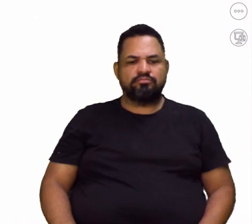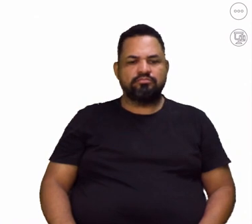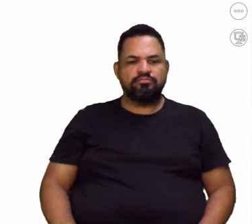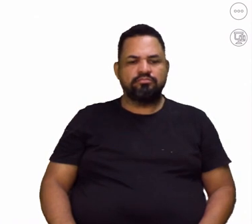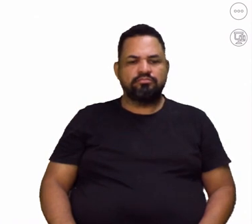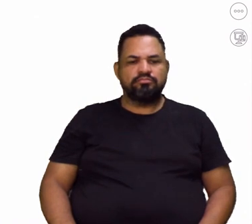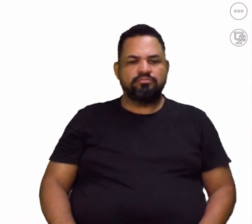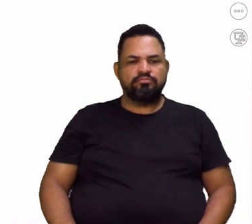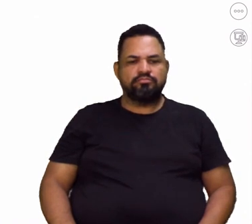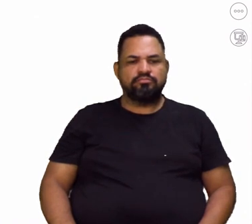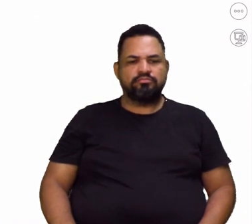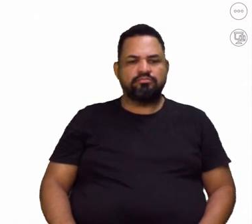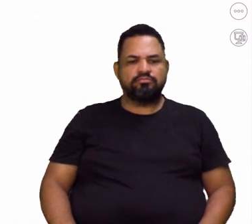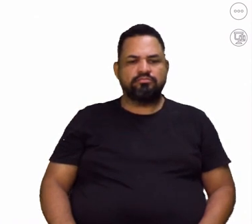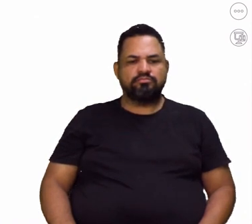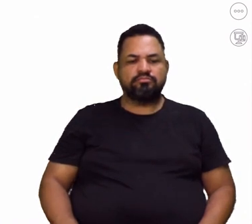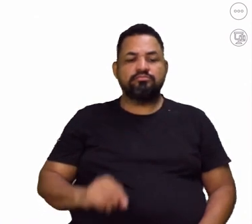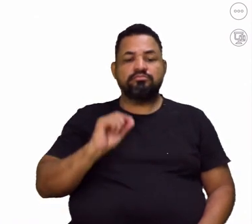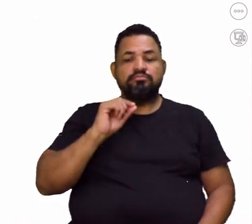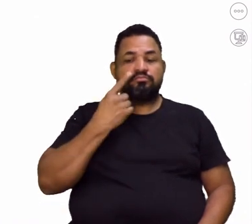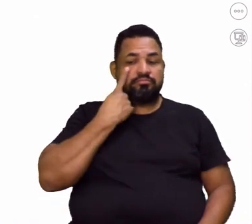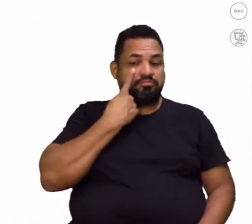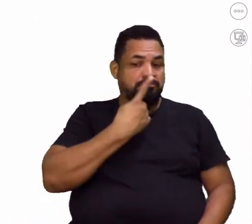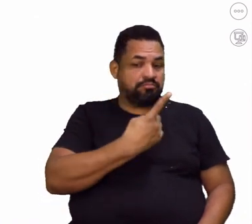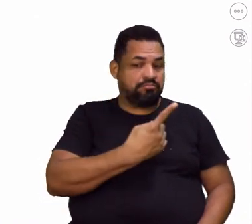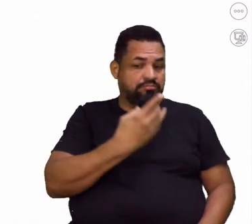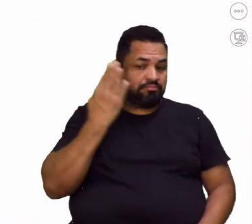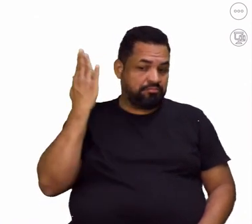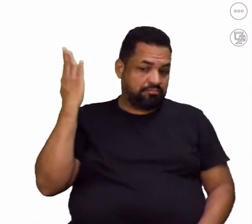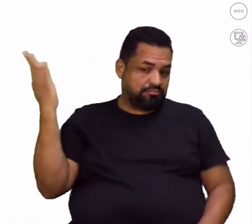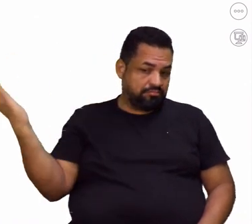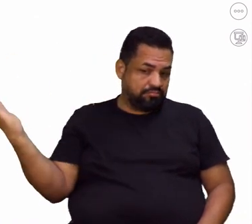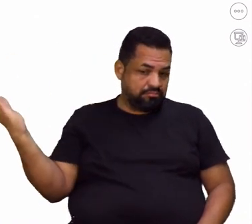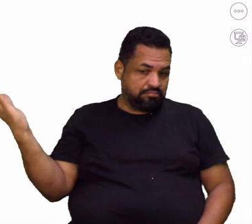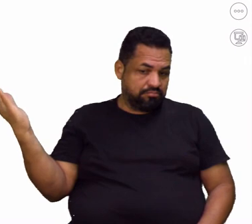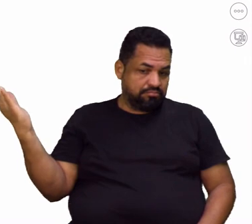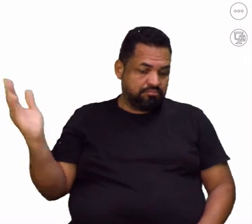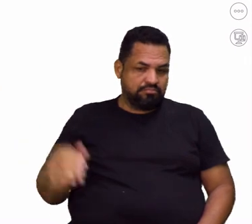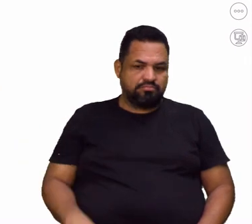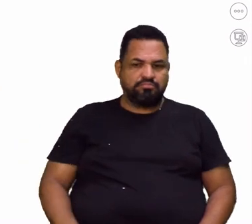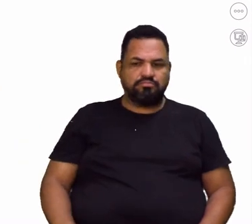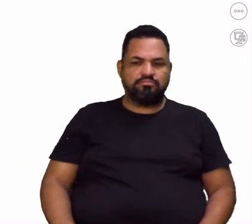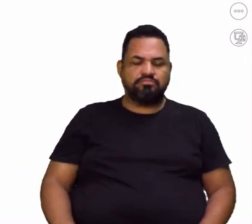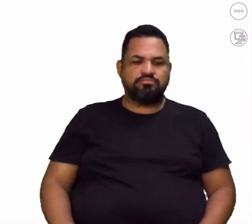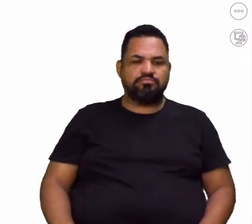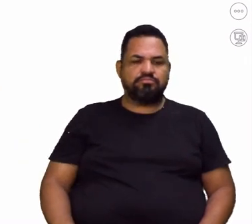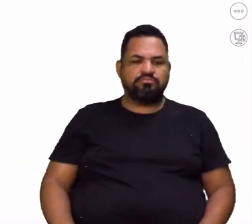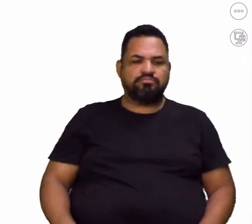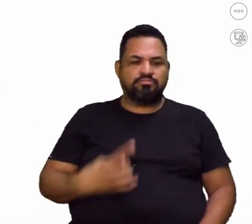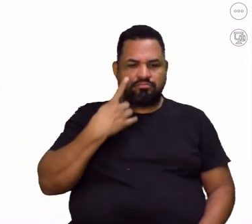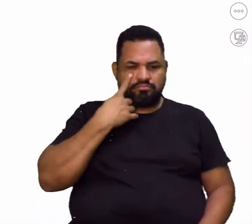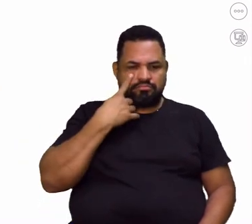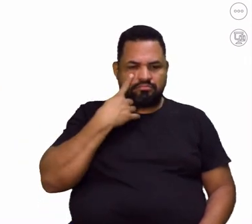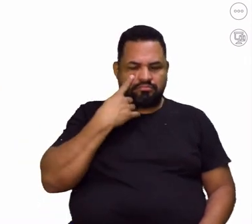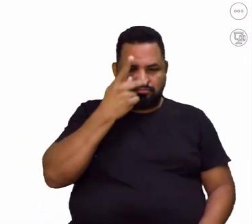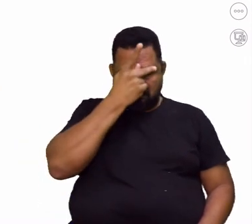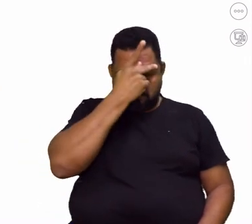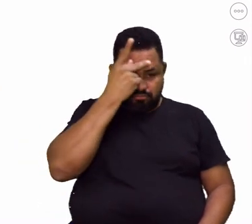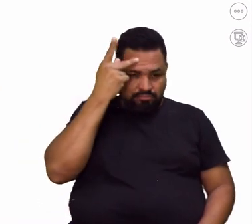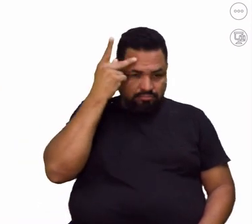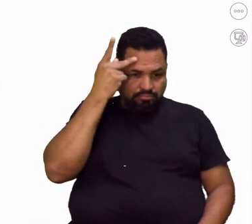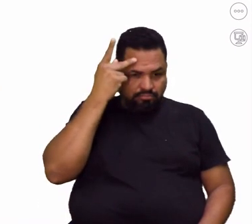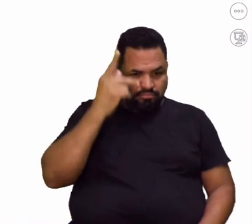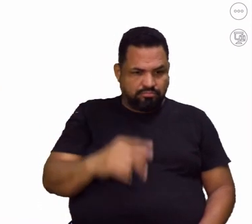tergaliza-se. Eita, o que você está vendo aí, amadinho? Você está vendo uma pessoa